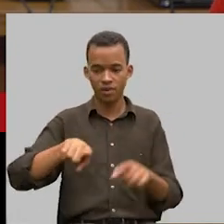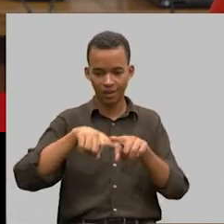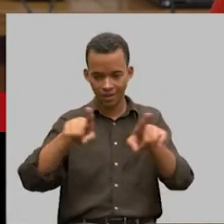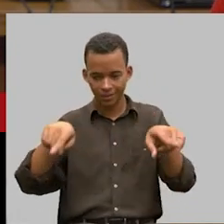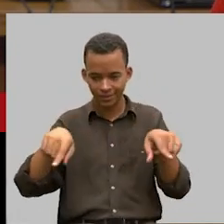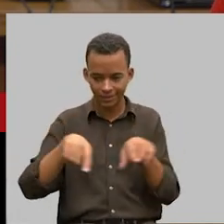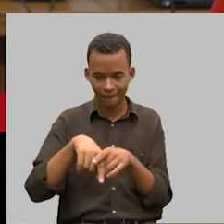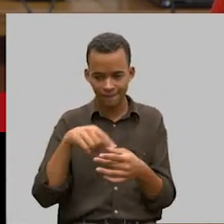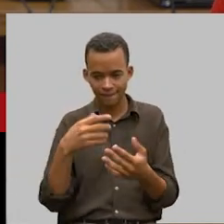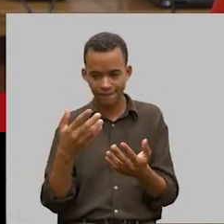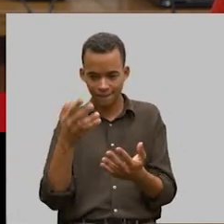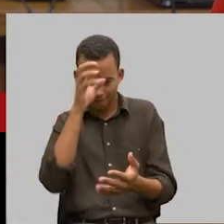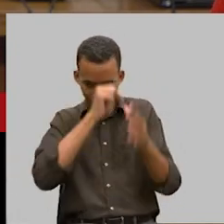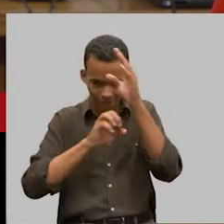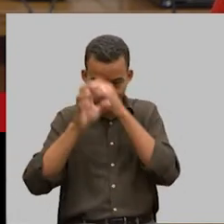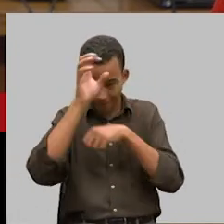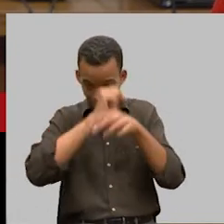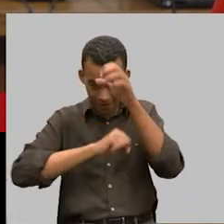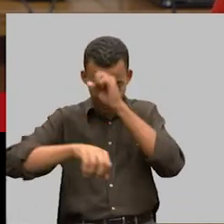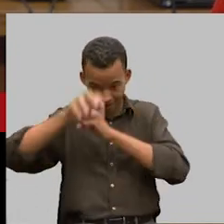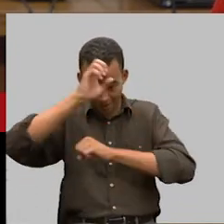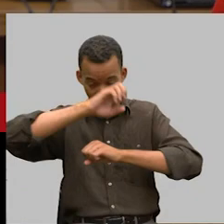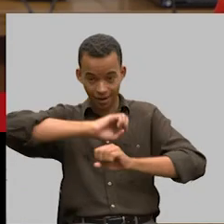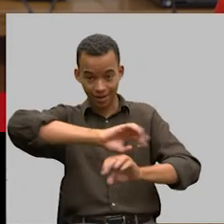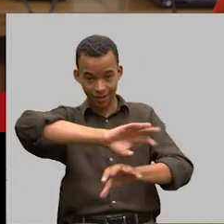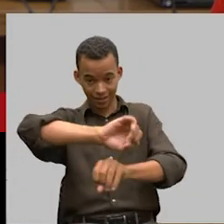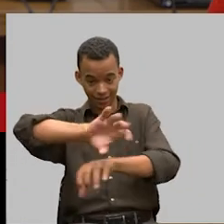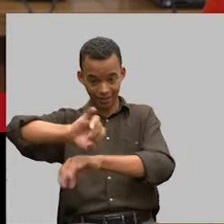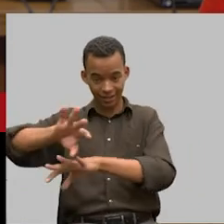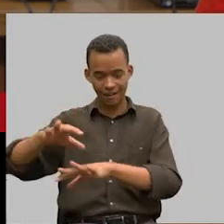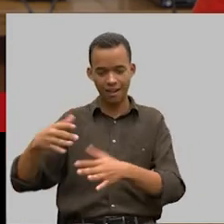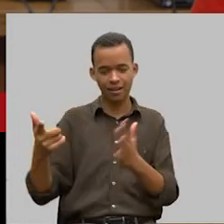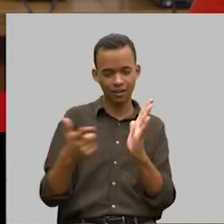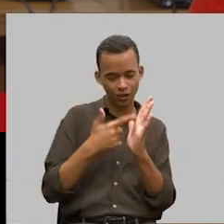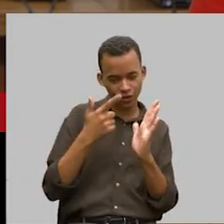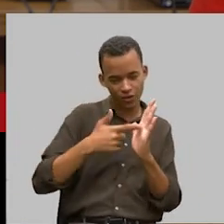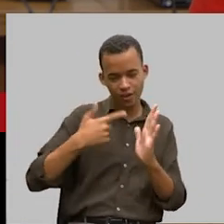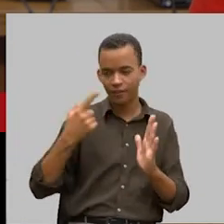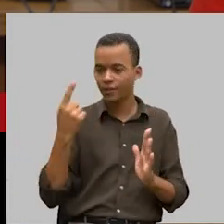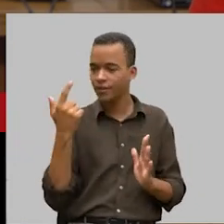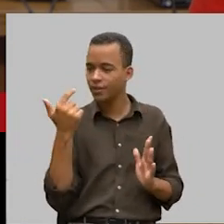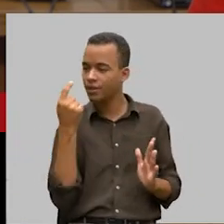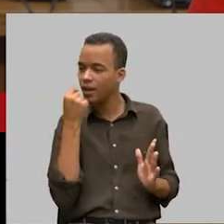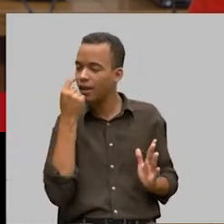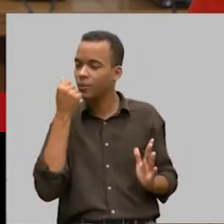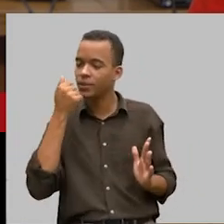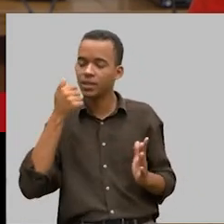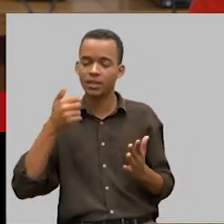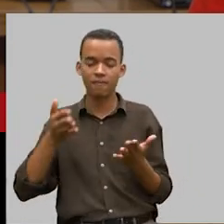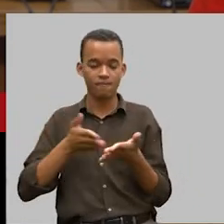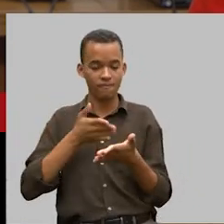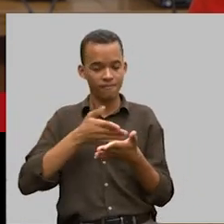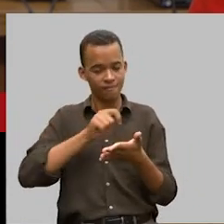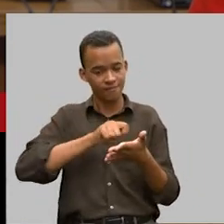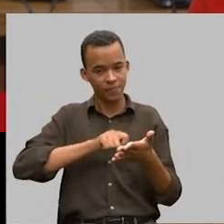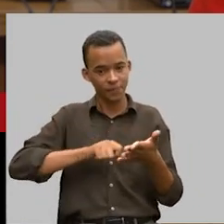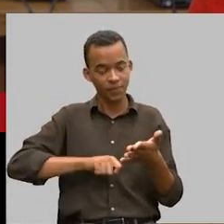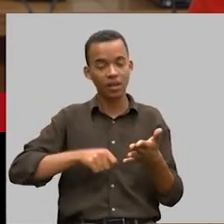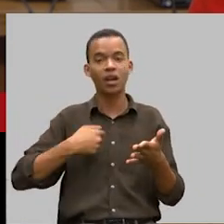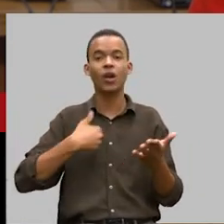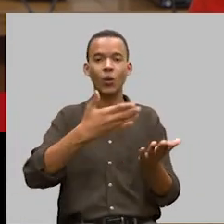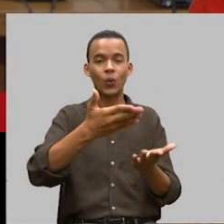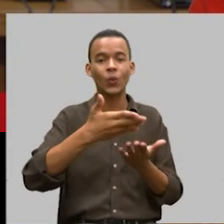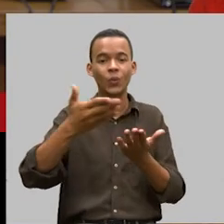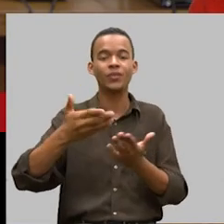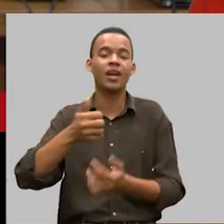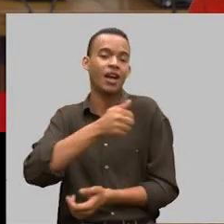e ensinar com livros lápis e caderno na mão convidei alunos e alunas